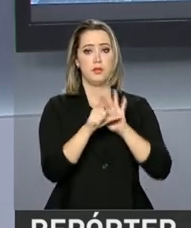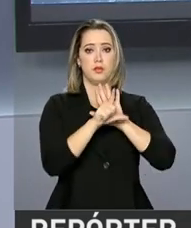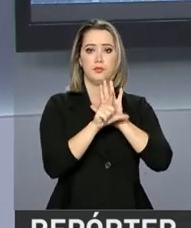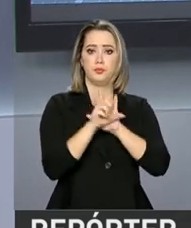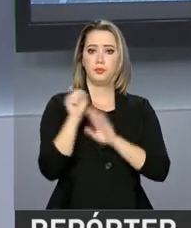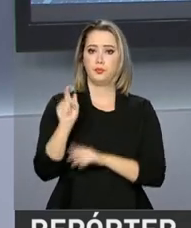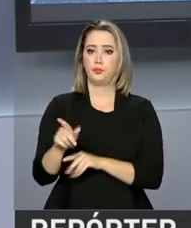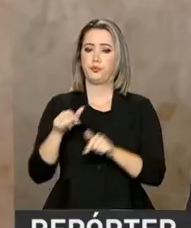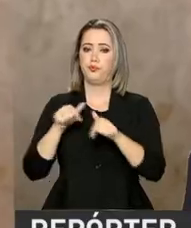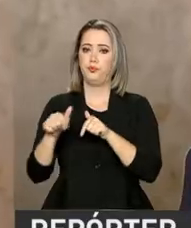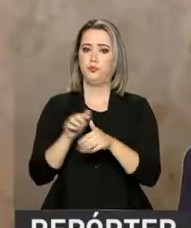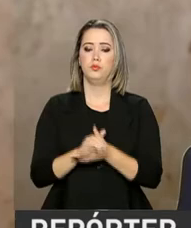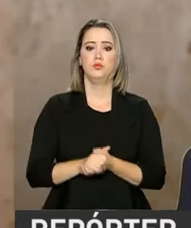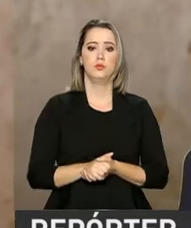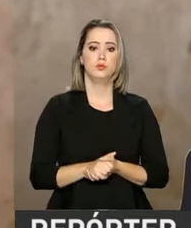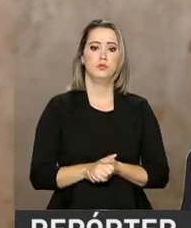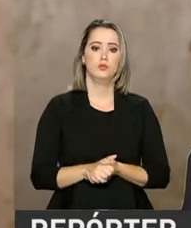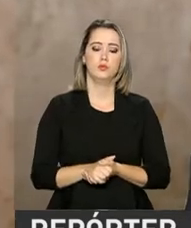previdência